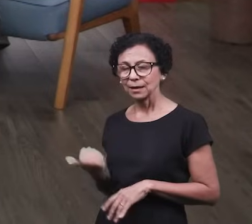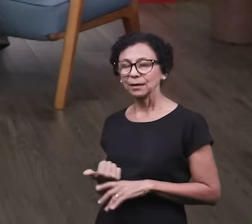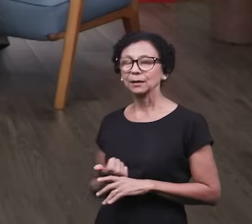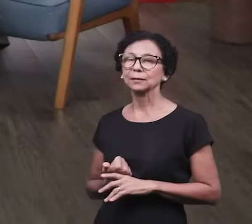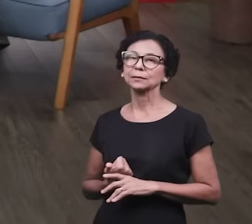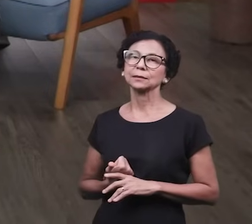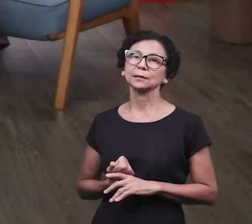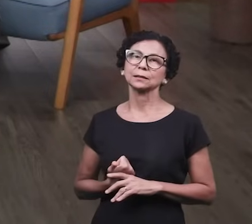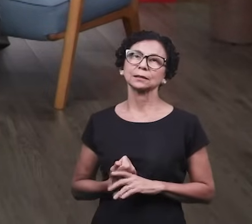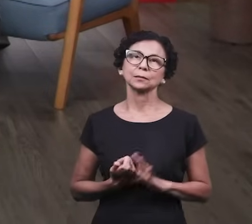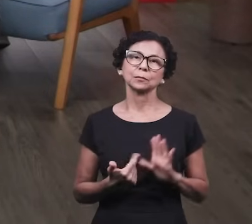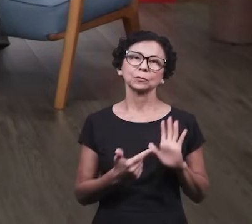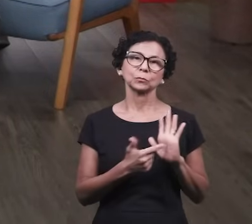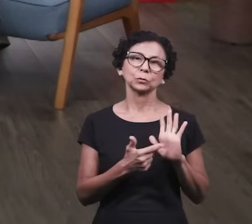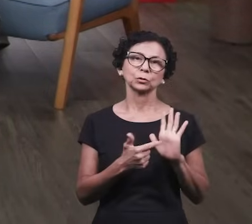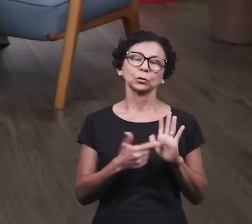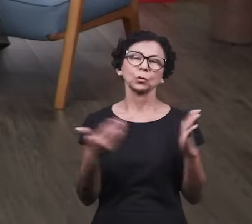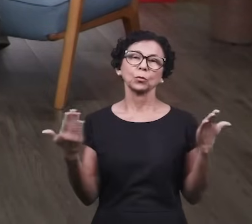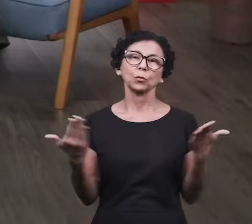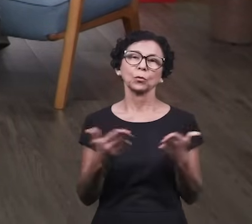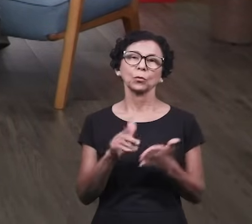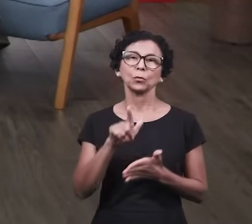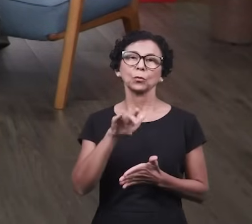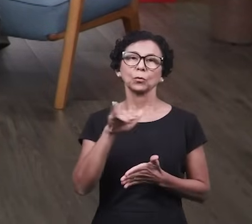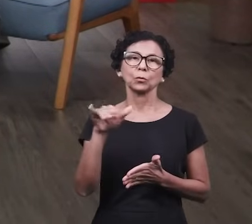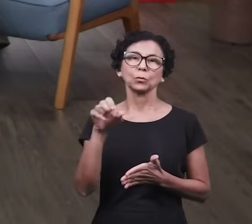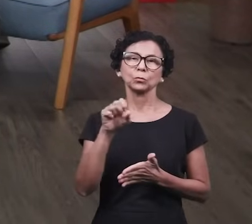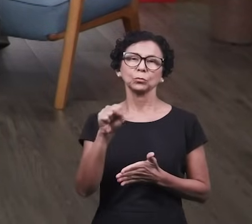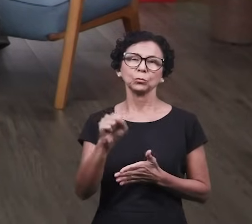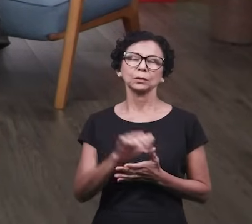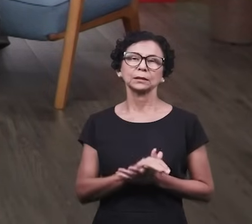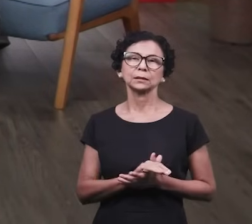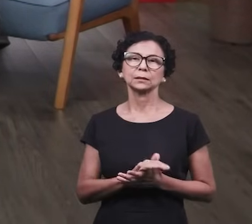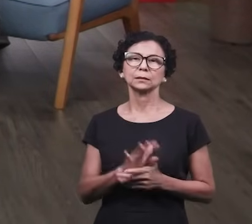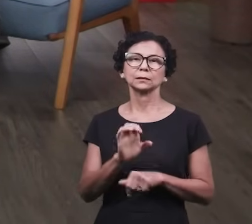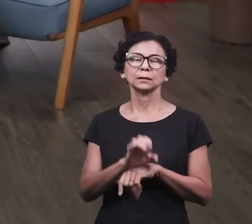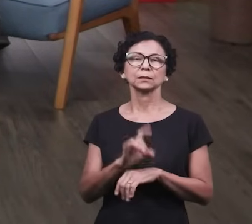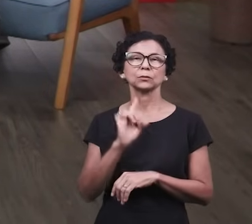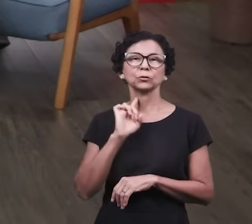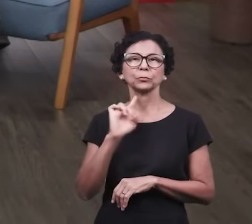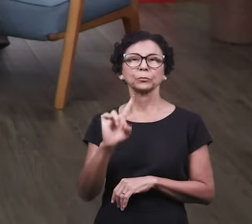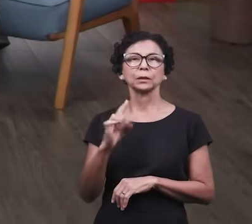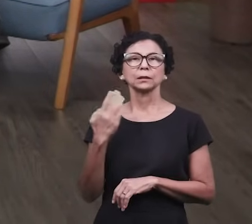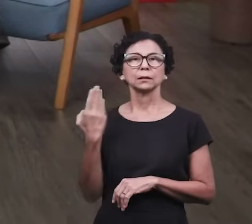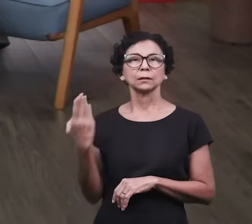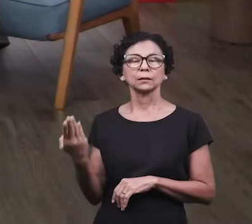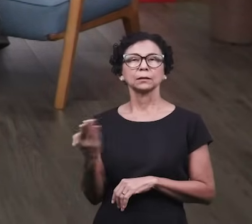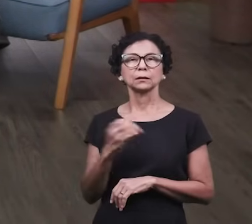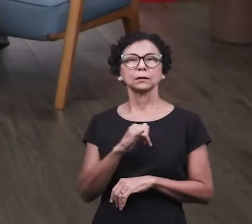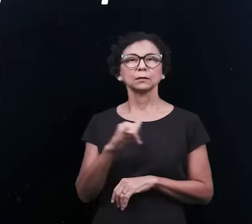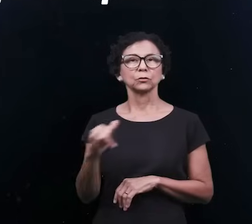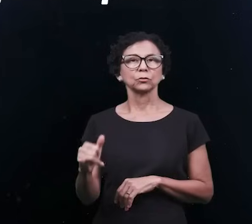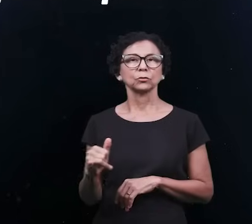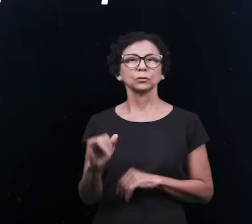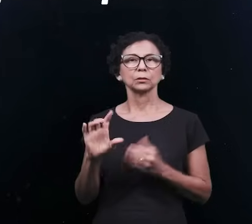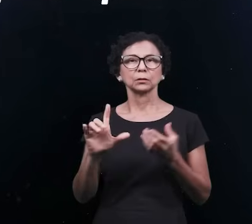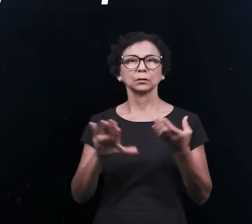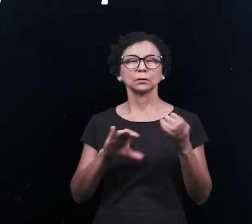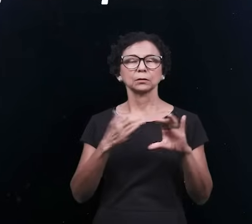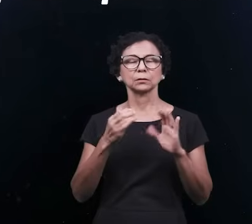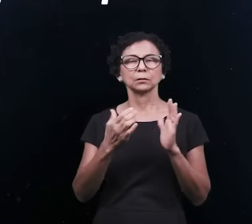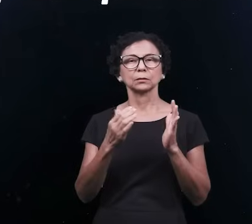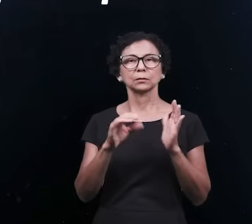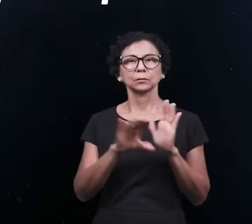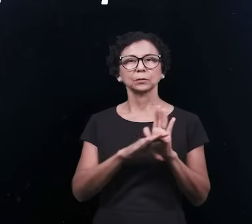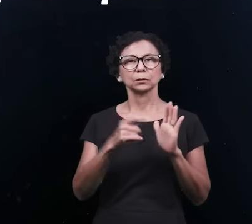do que tratamos hoje, nós temos a participação aqui de Luiz Gustavo, de Belo Horizonte, Minas Gerais. E o Luiz diz o seguinte: em Cantares,